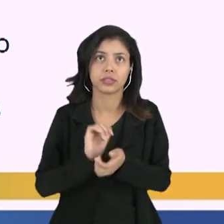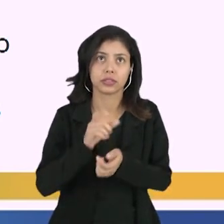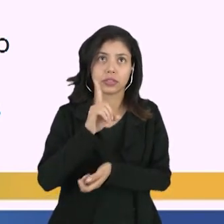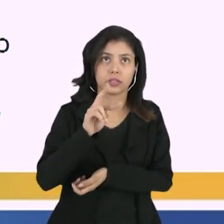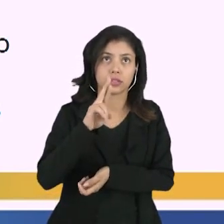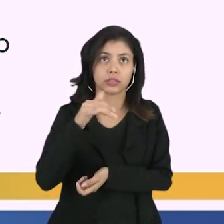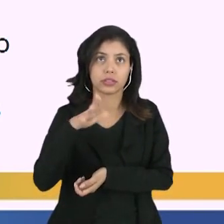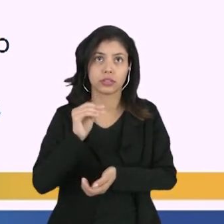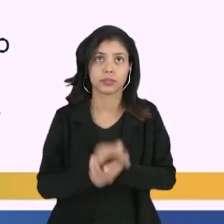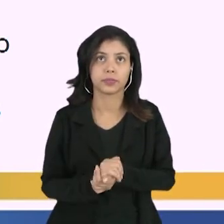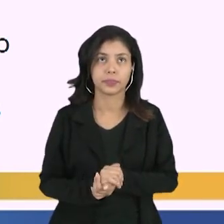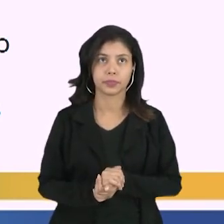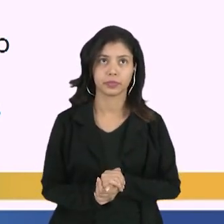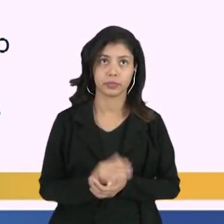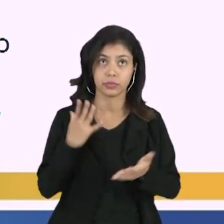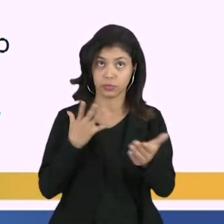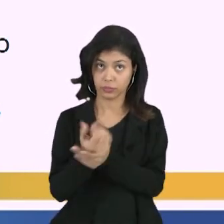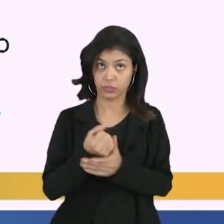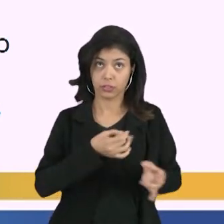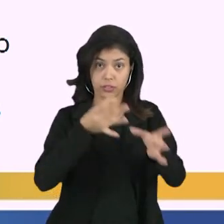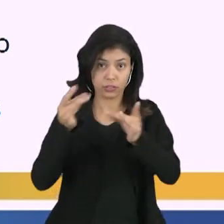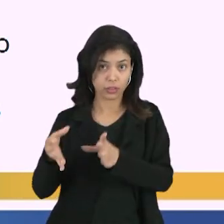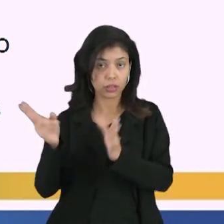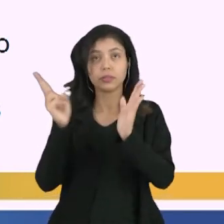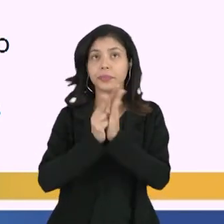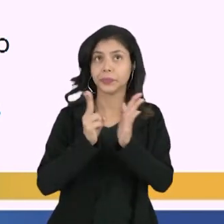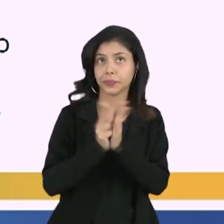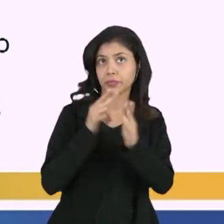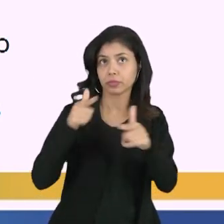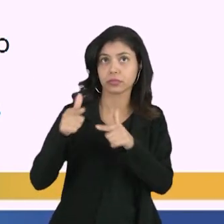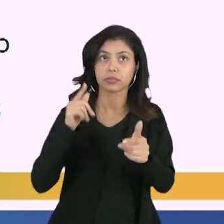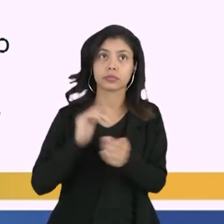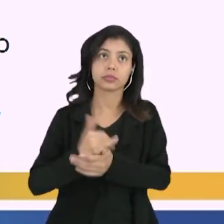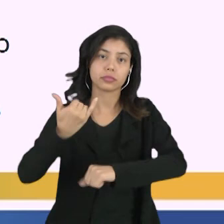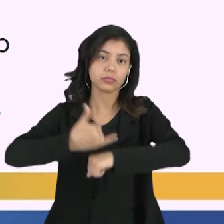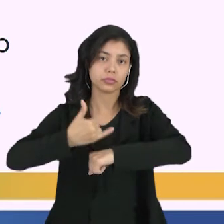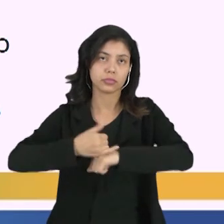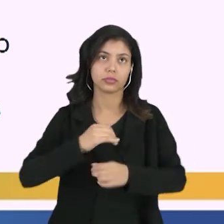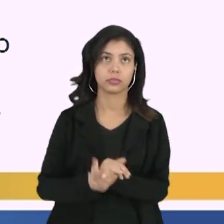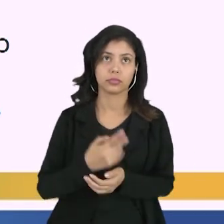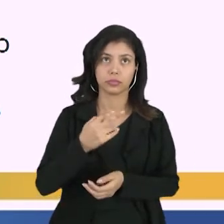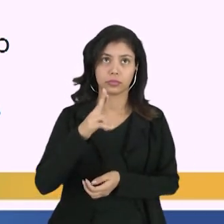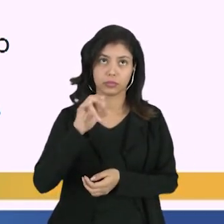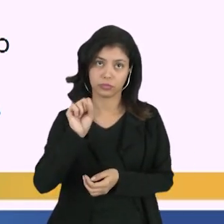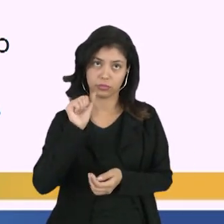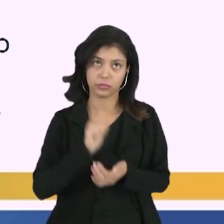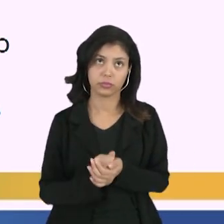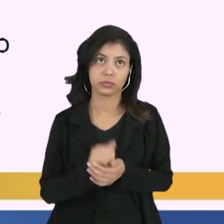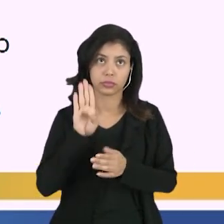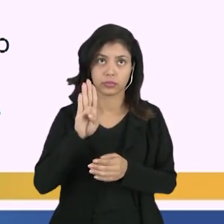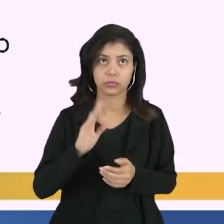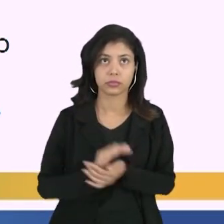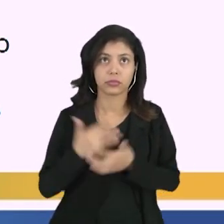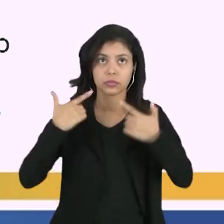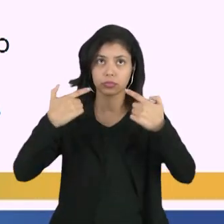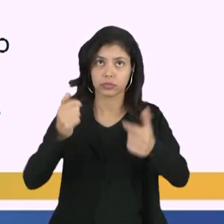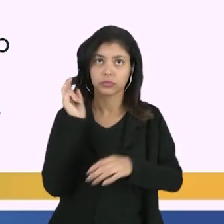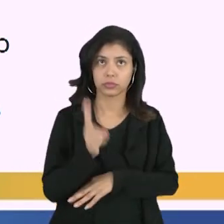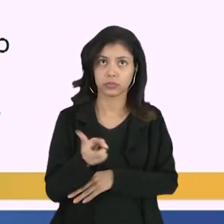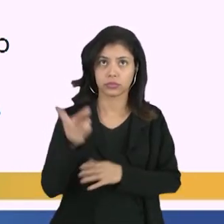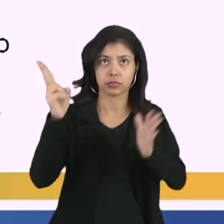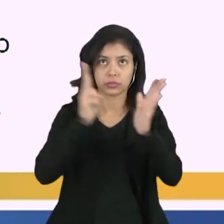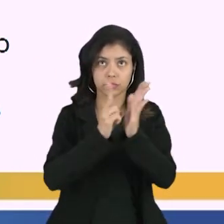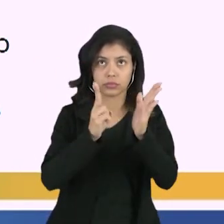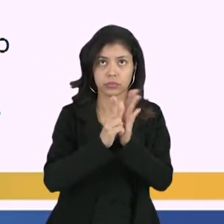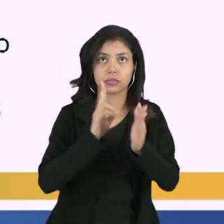né, foram a captura e a venda do índio para o trabalho nas minas de prata e do Postose, as guerras permanentes entre